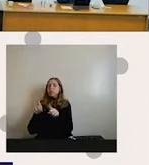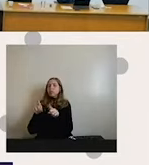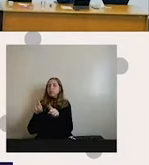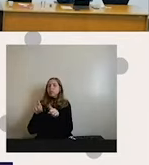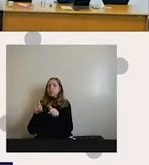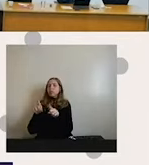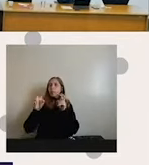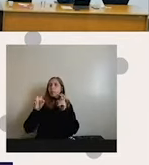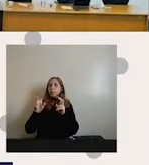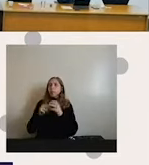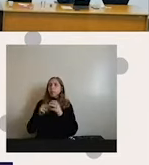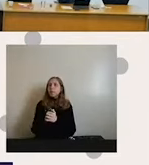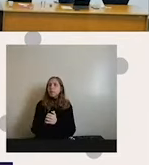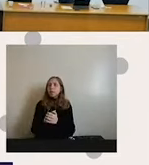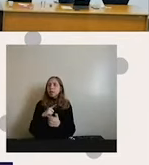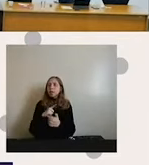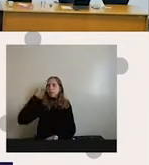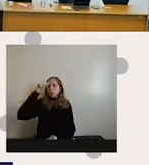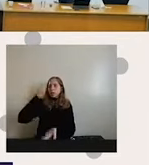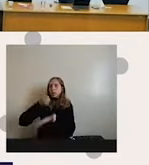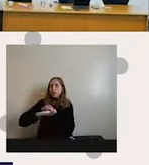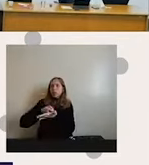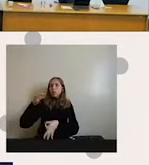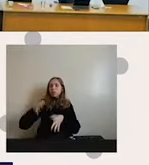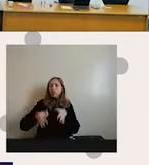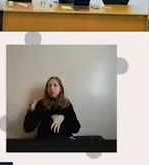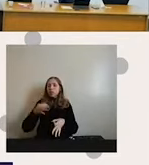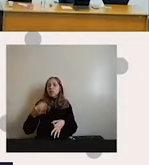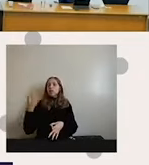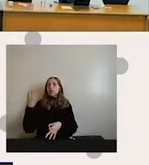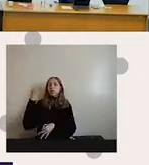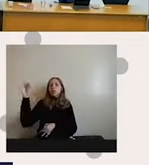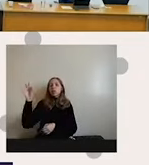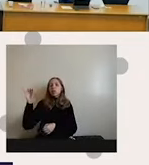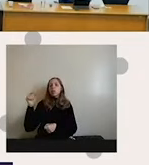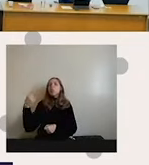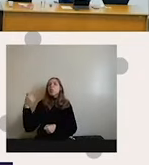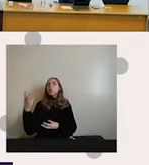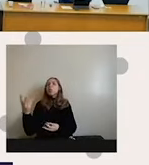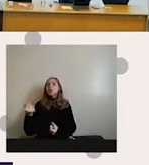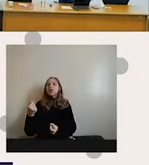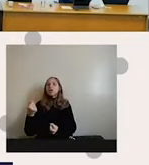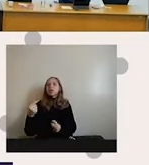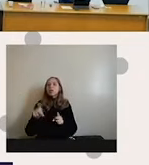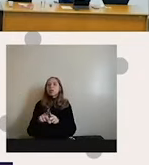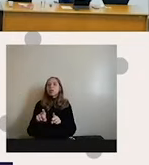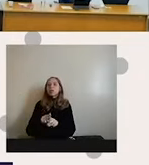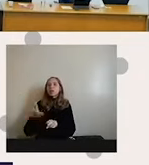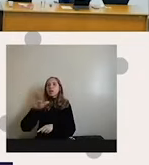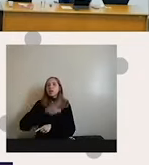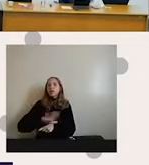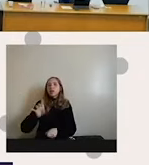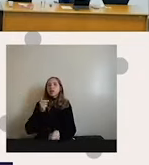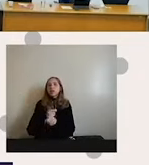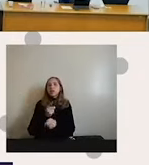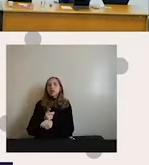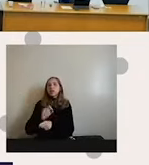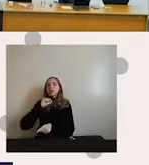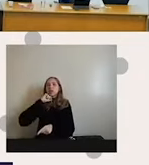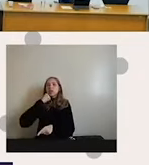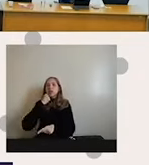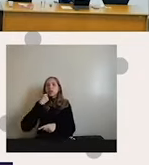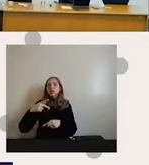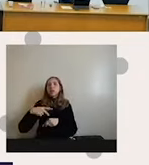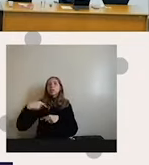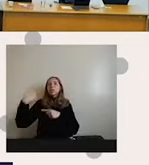nas decisões judiciais francesas o quanto que, a partir de um diagnóstico de transtorno de estresse pós-trauma, havia um caso